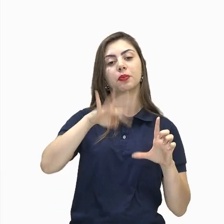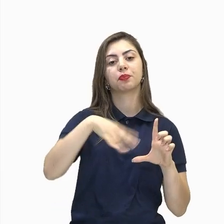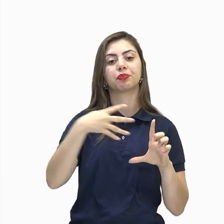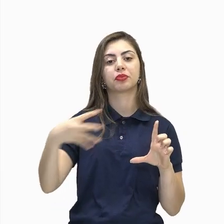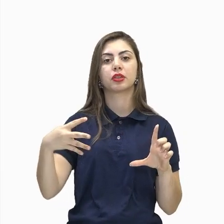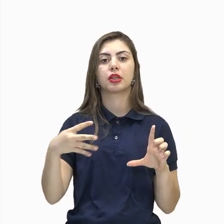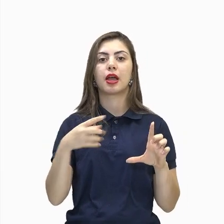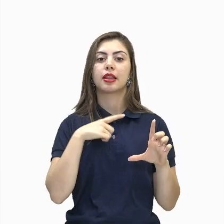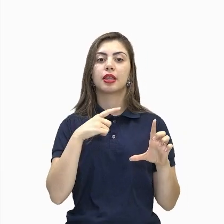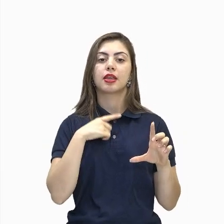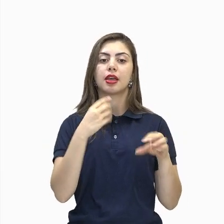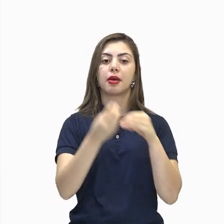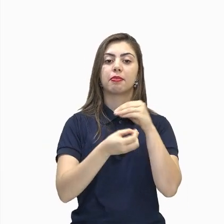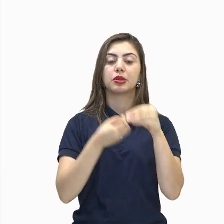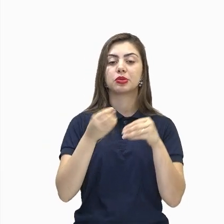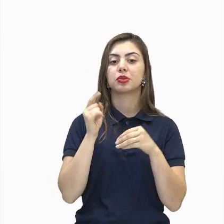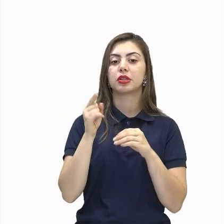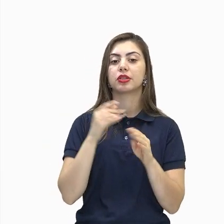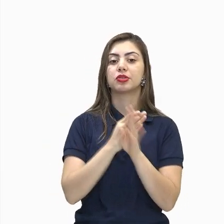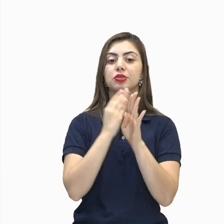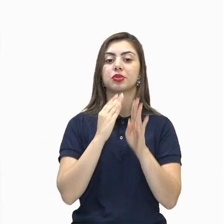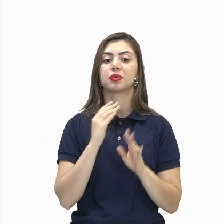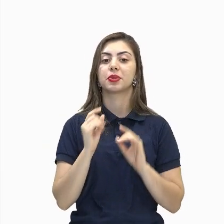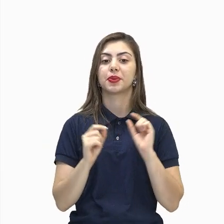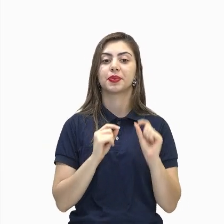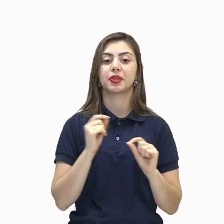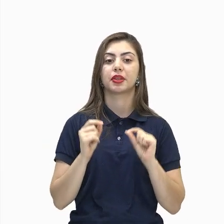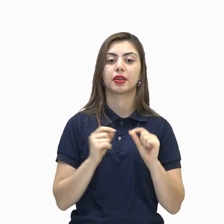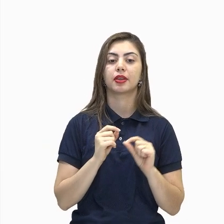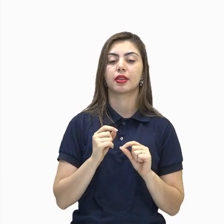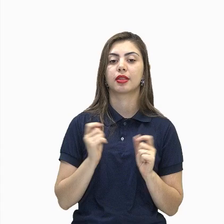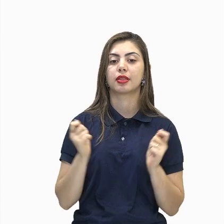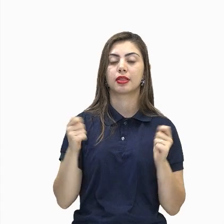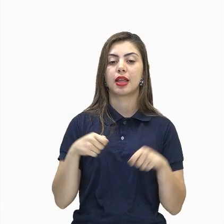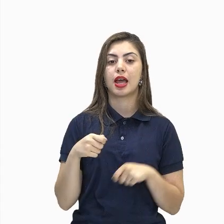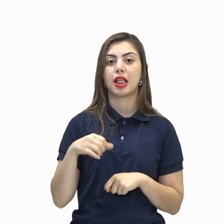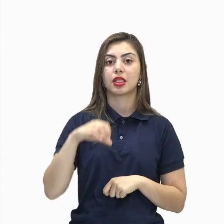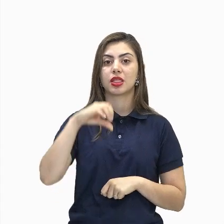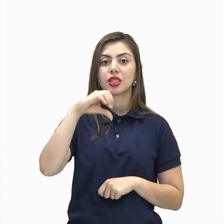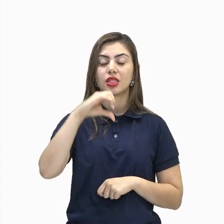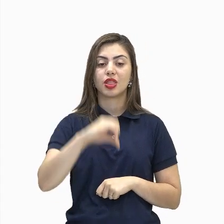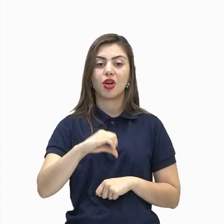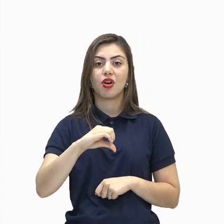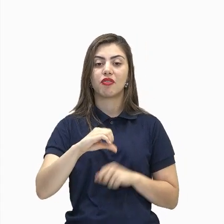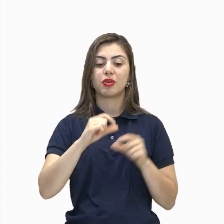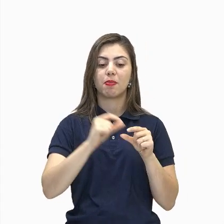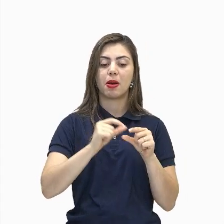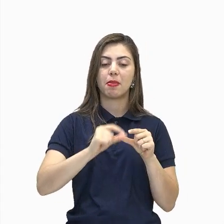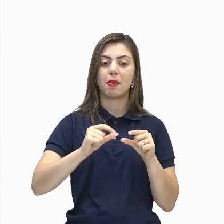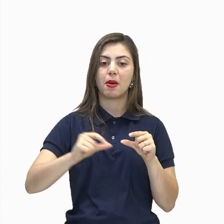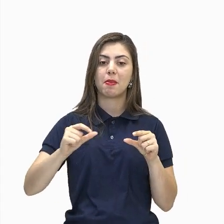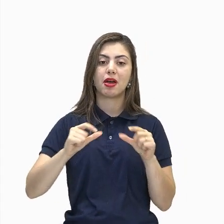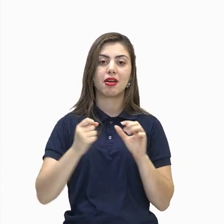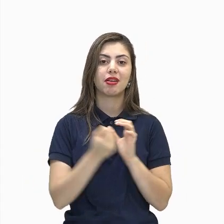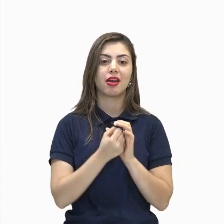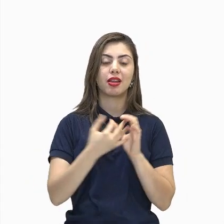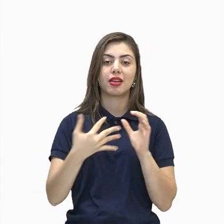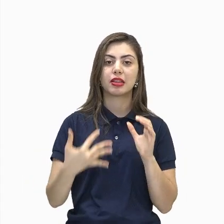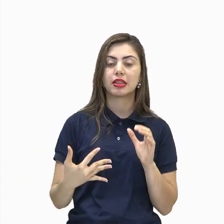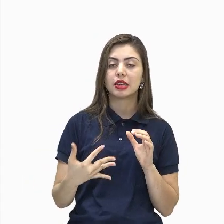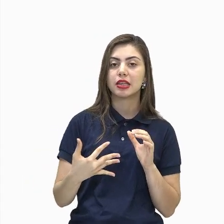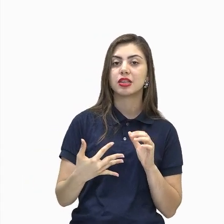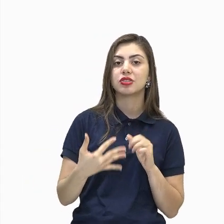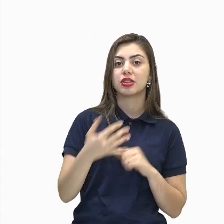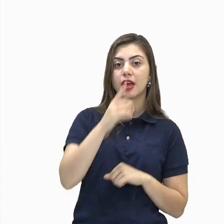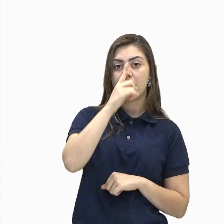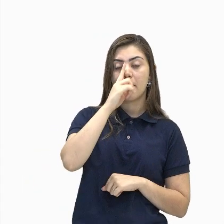cruzamento, Mendel observou então uma proporção de 9 ervilhas que apresentavam a característica amarela e